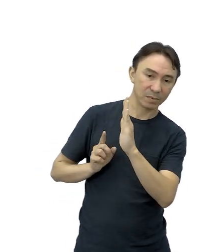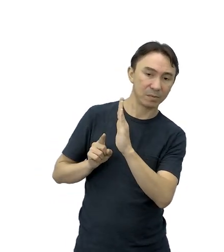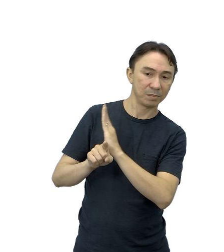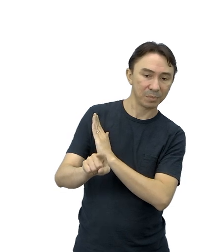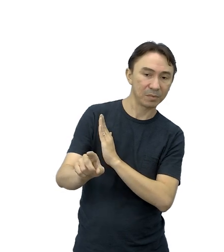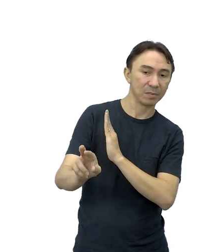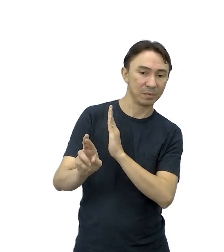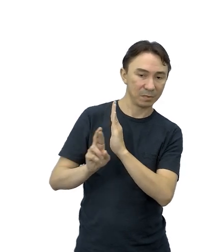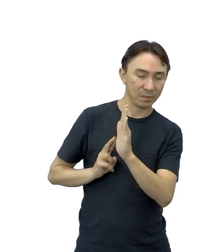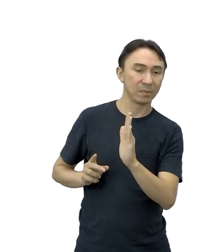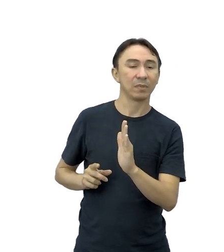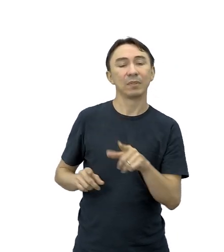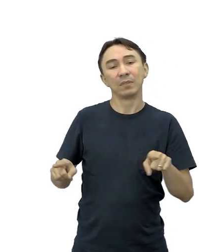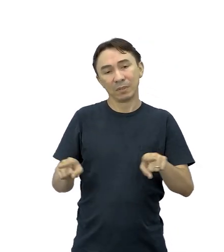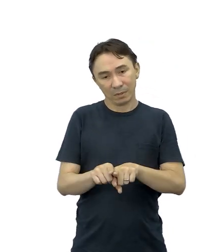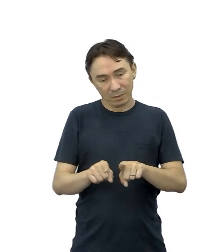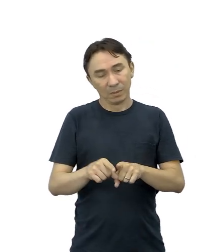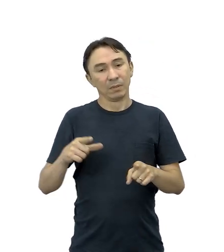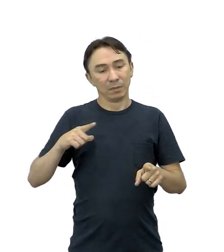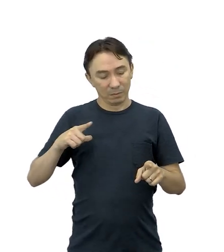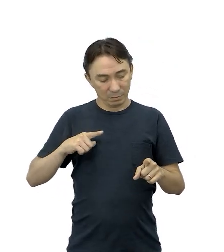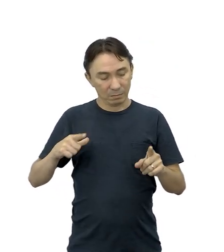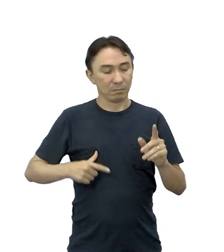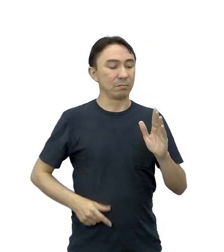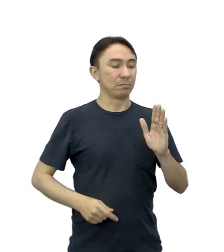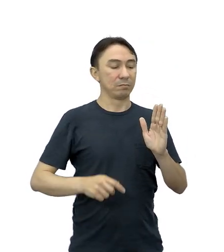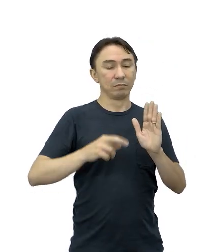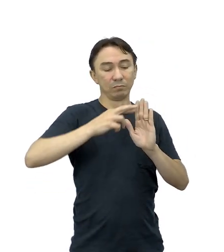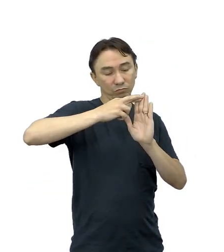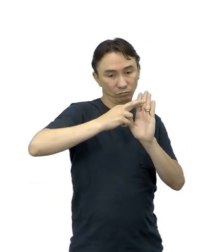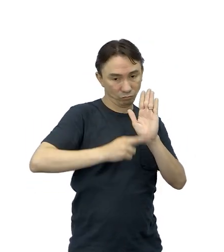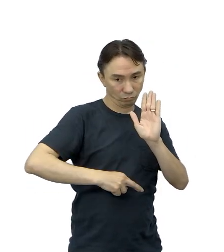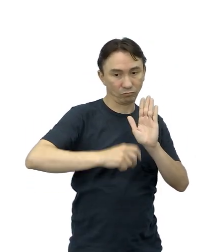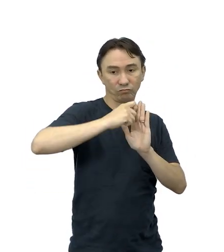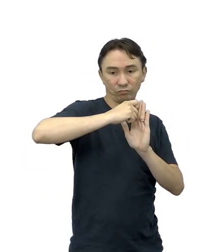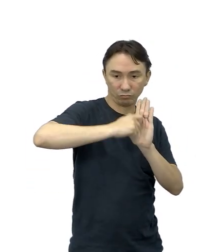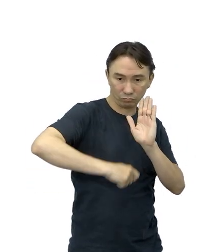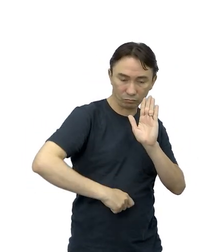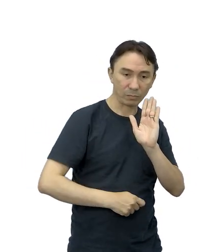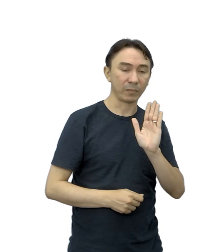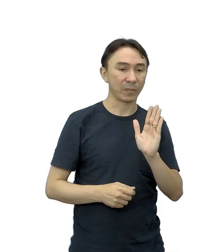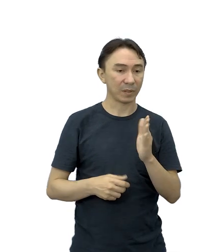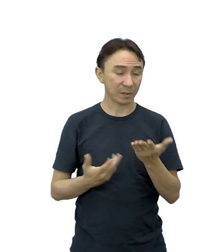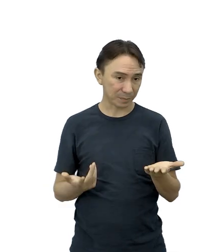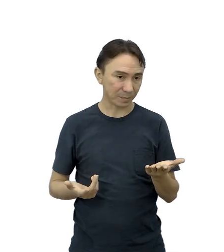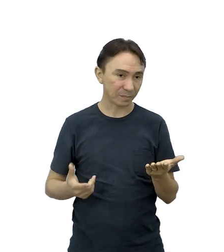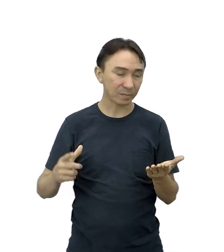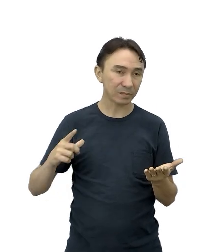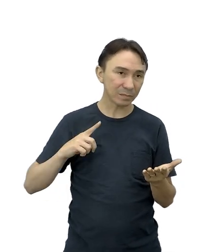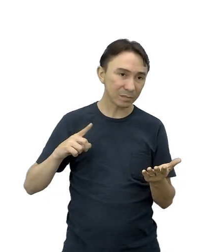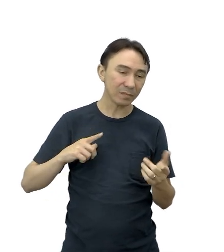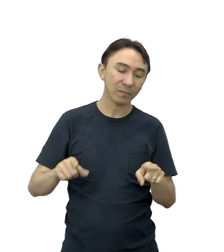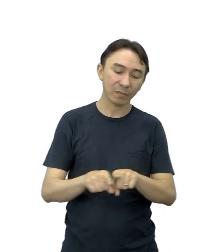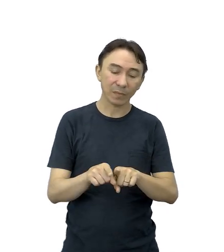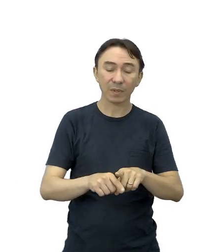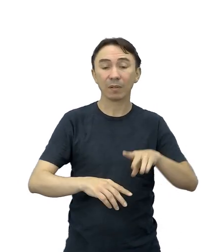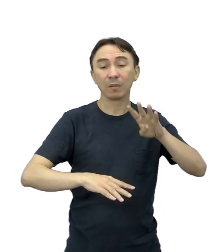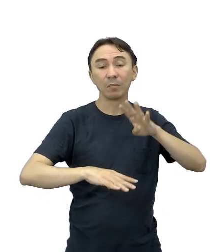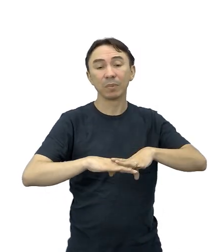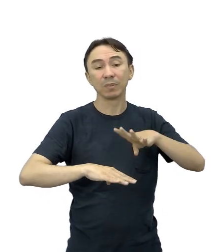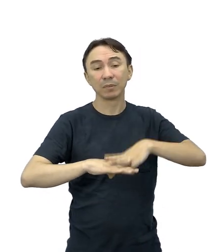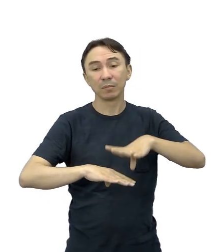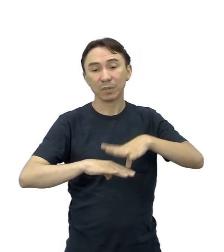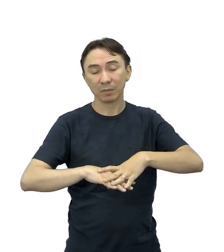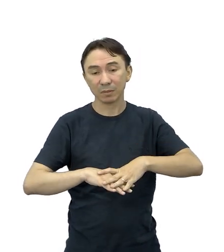uma redação e questões dissertativas de múltipla escolha, de língua portuguesa e de matemática, com base no currículo que